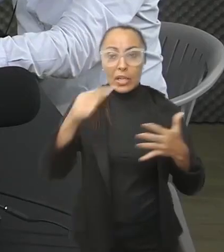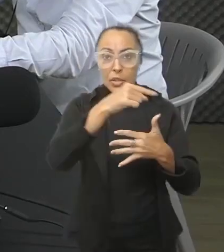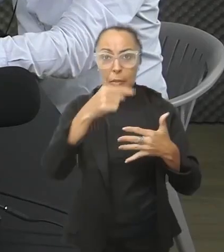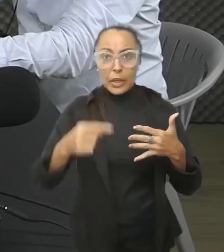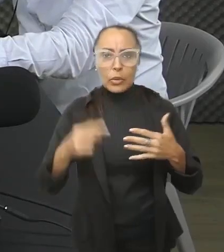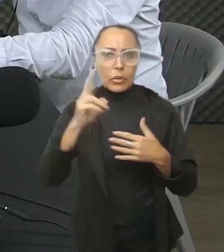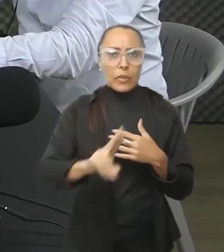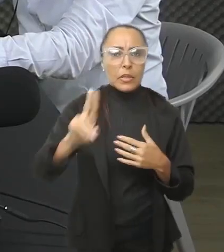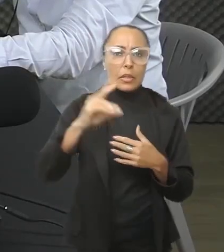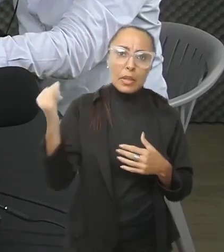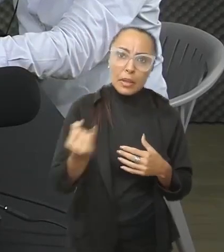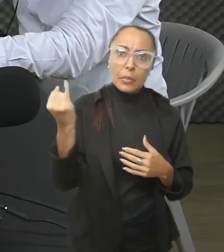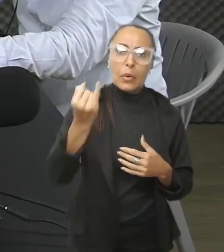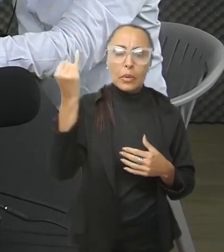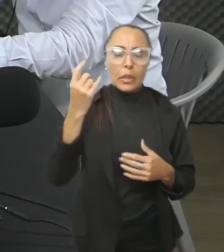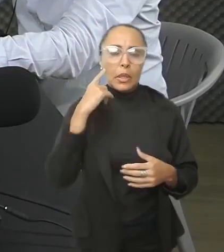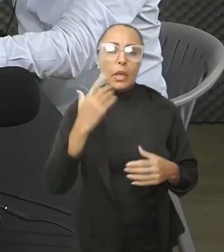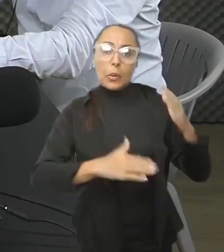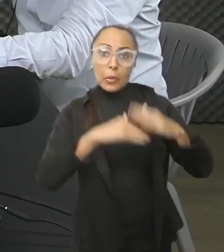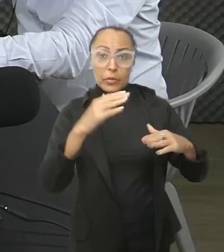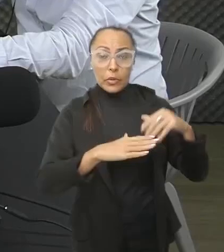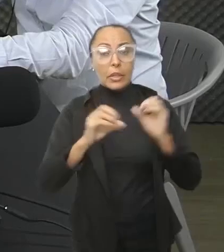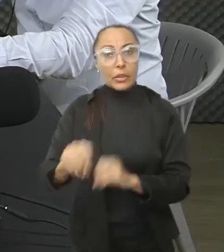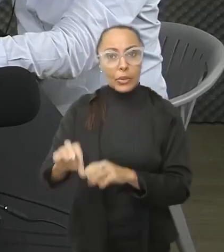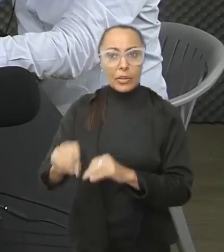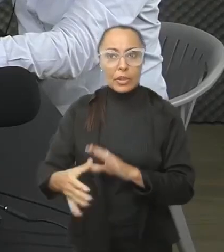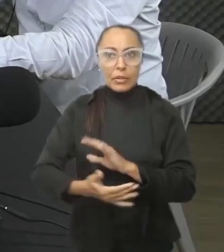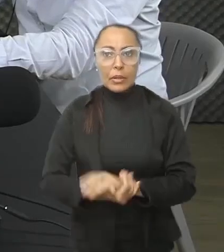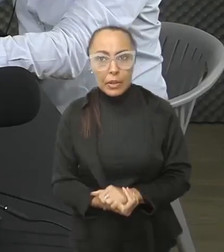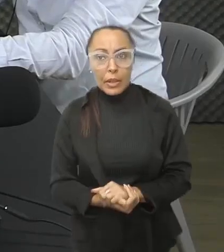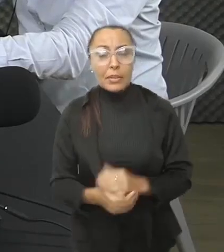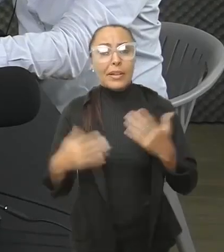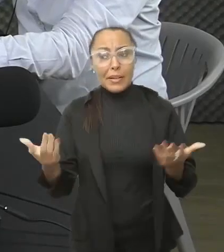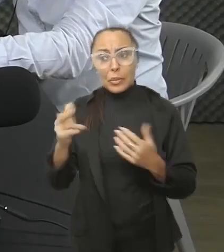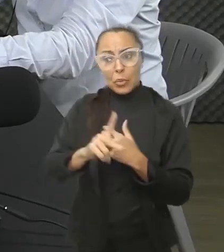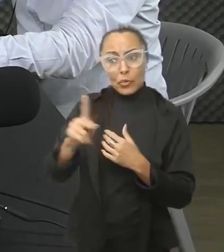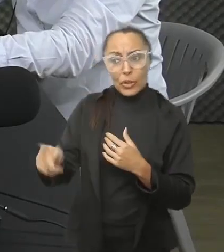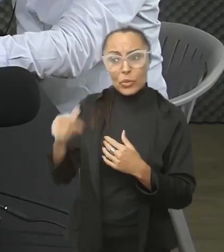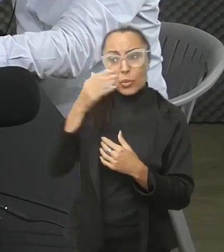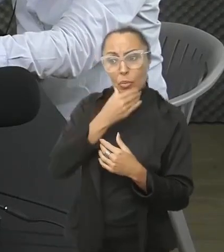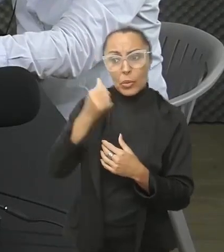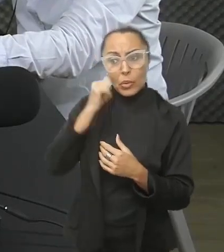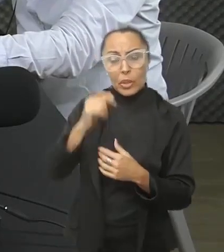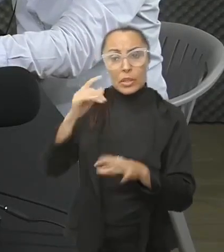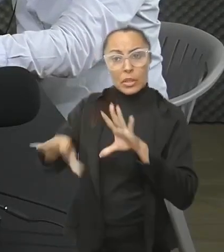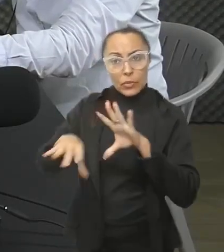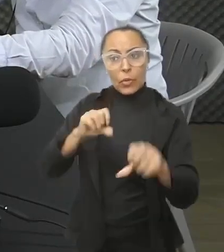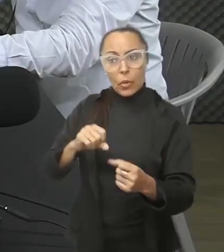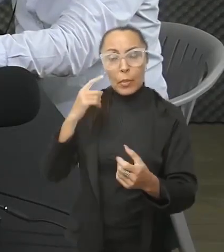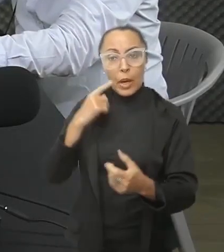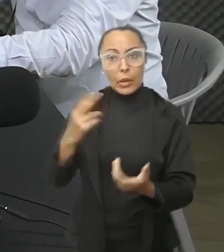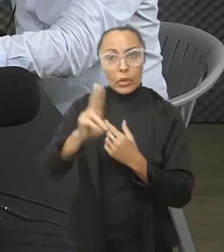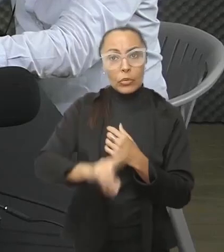ela é importantíssima na formação de profissionais da educação. E será que professores e professoras que estão sendo formados nas